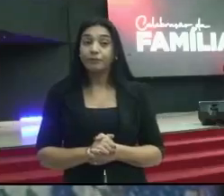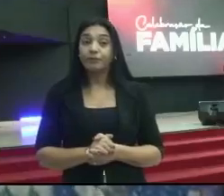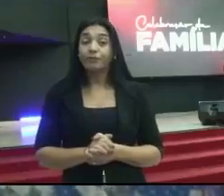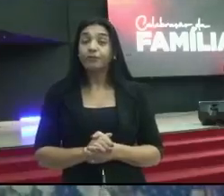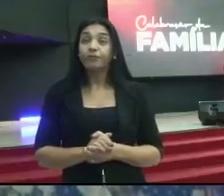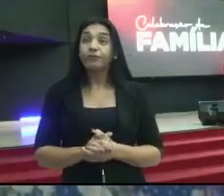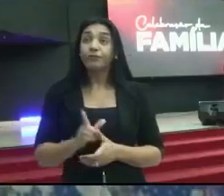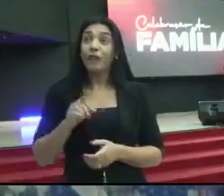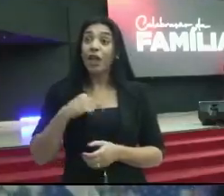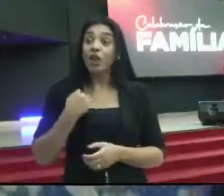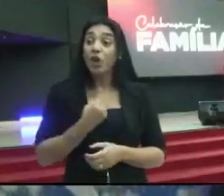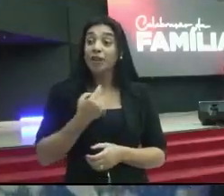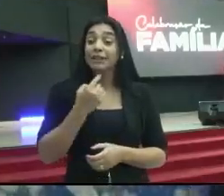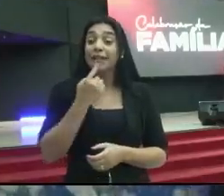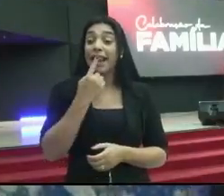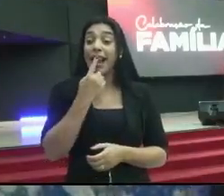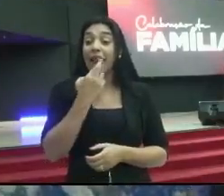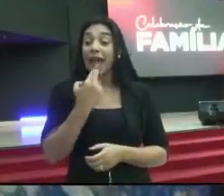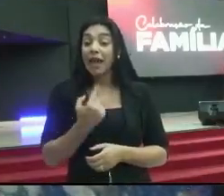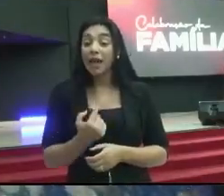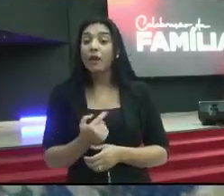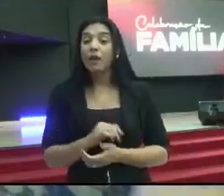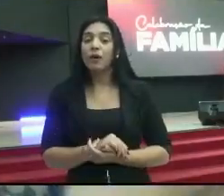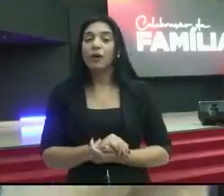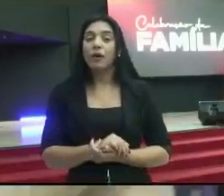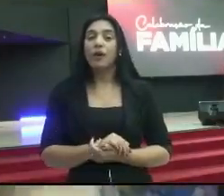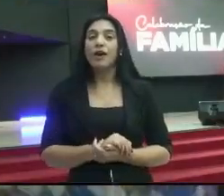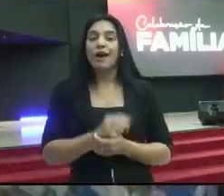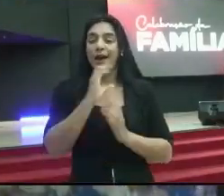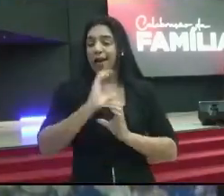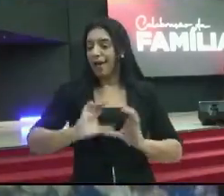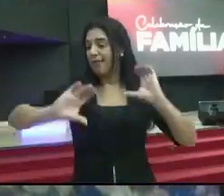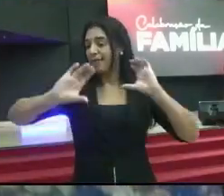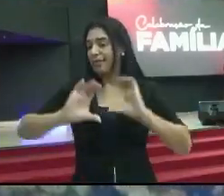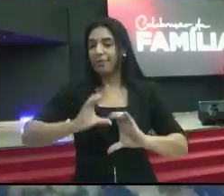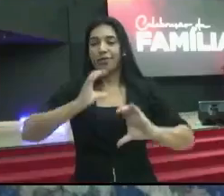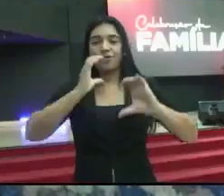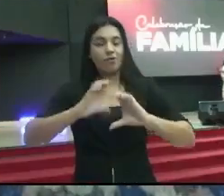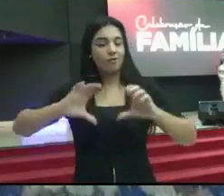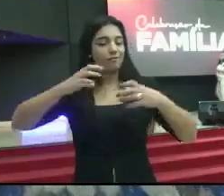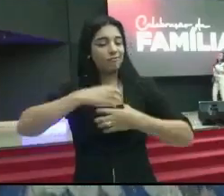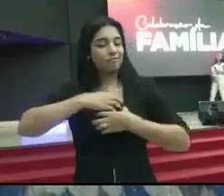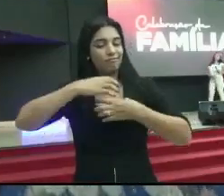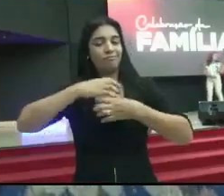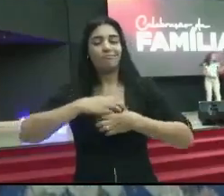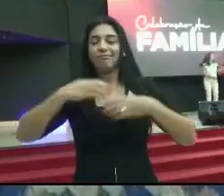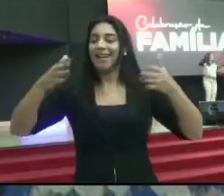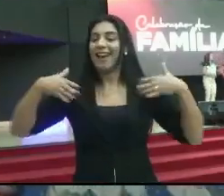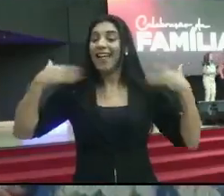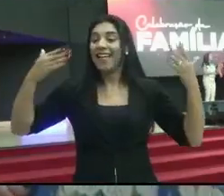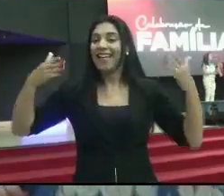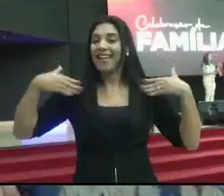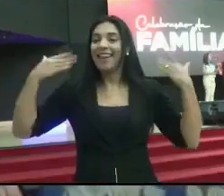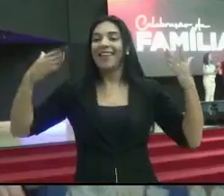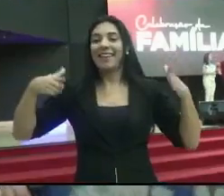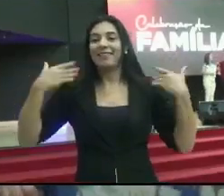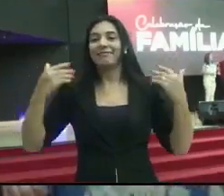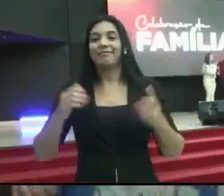e a nossa língua de cantos de alegria.